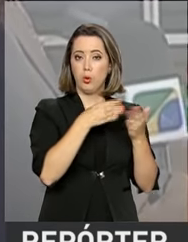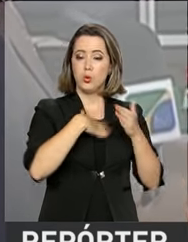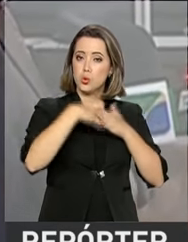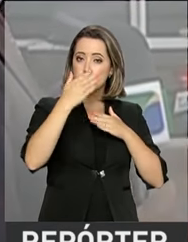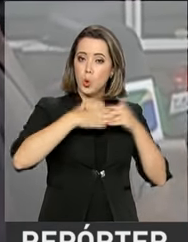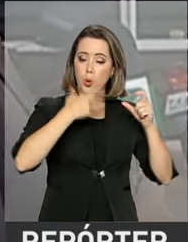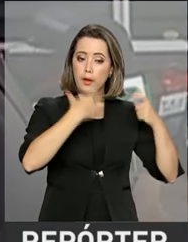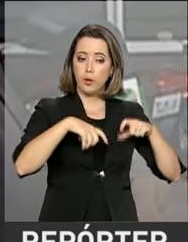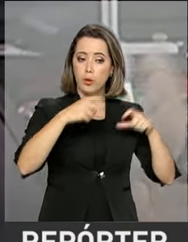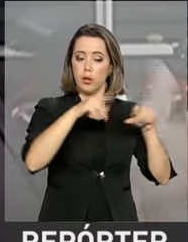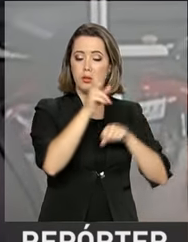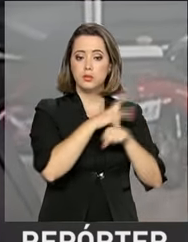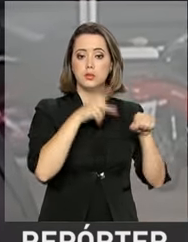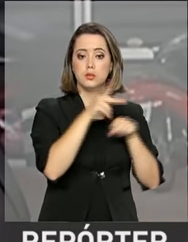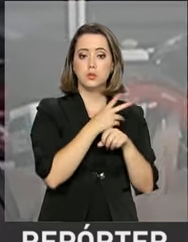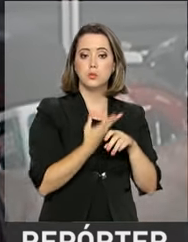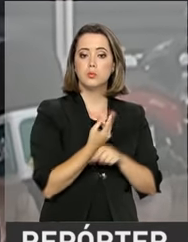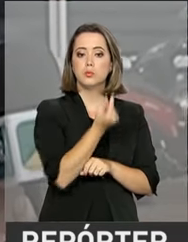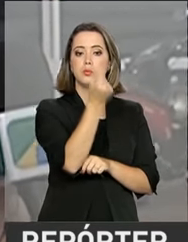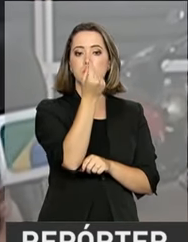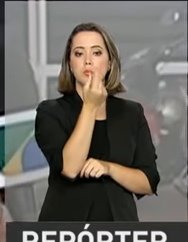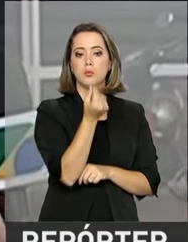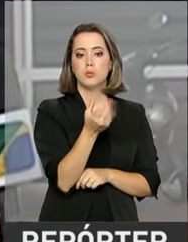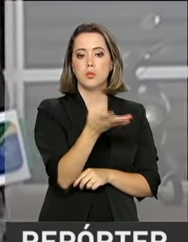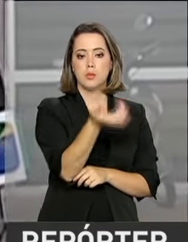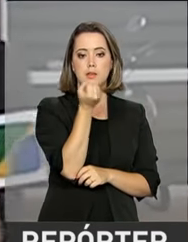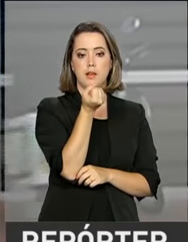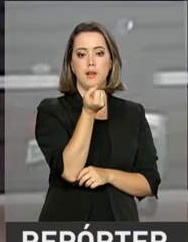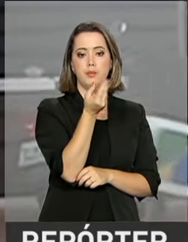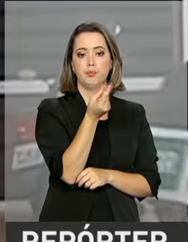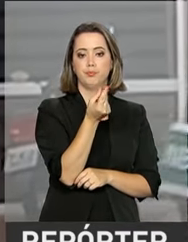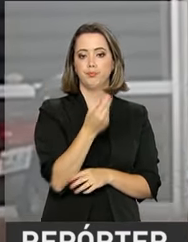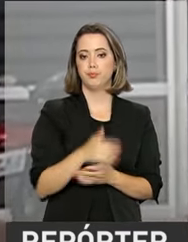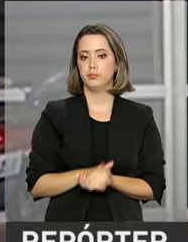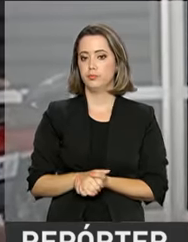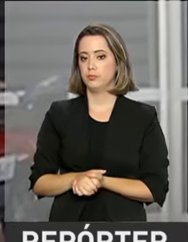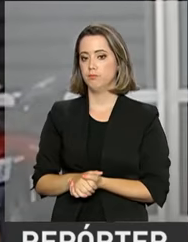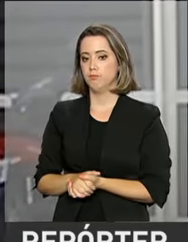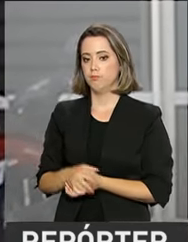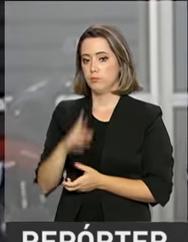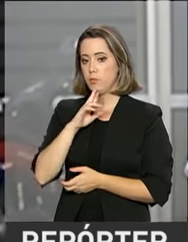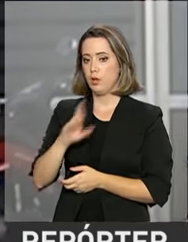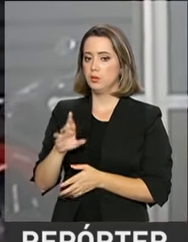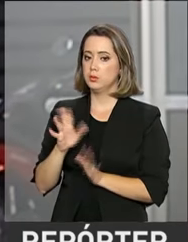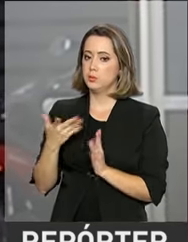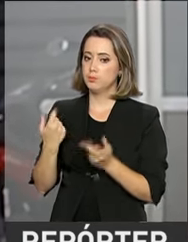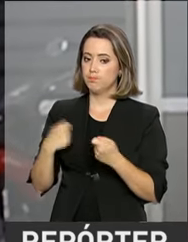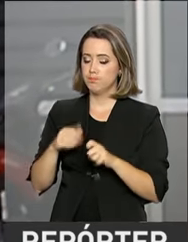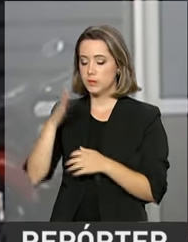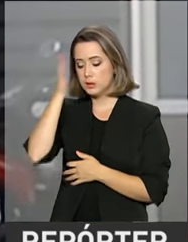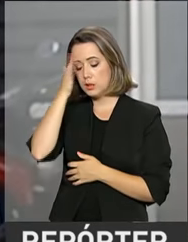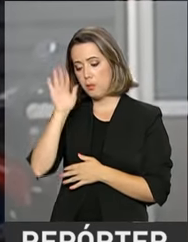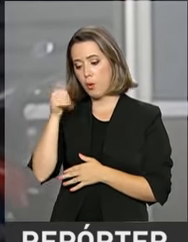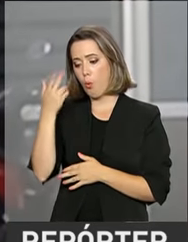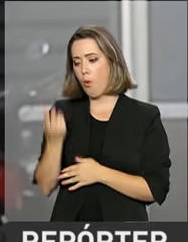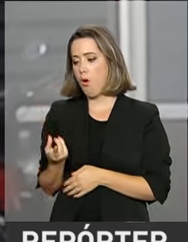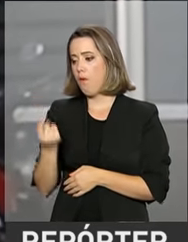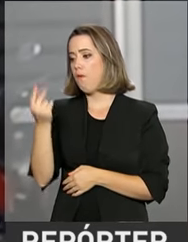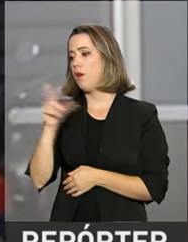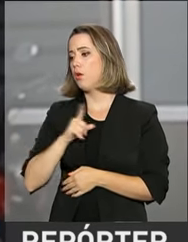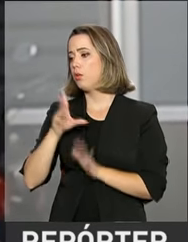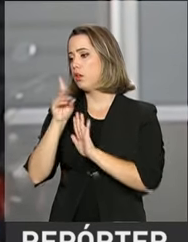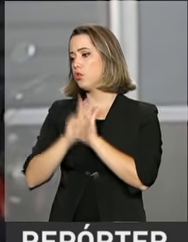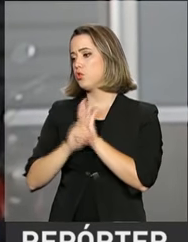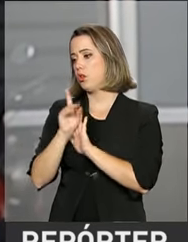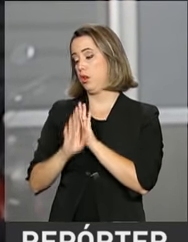parte do país para fazer o resgate dessas contas inativas isso depende do valor ao qual ele tem direitos isso